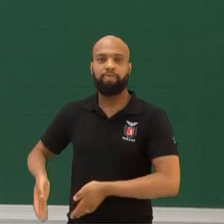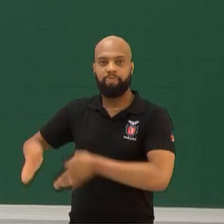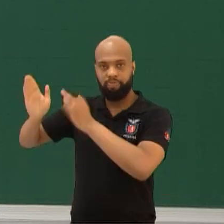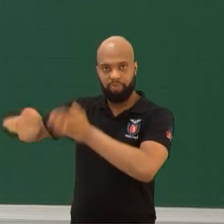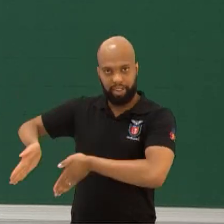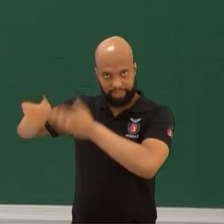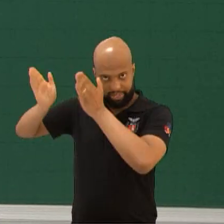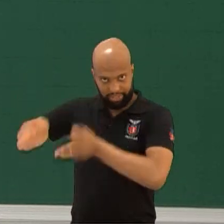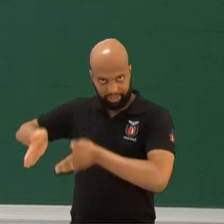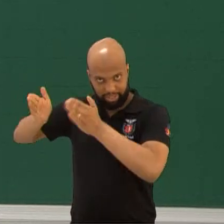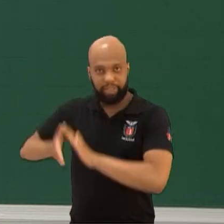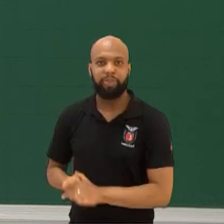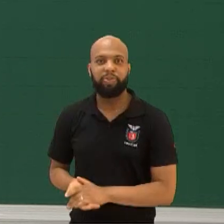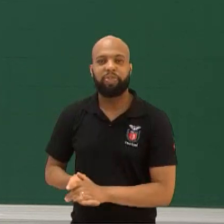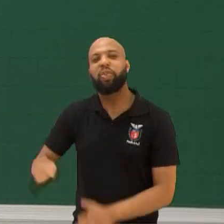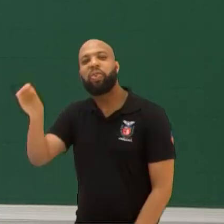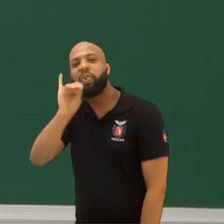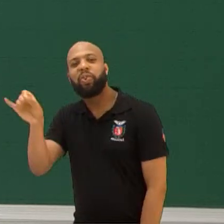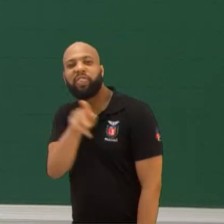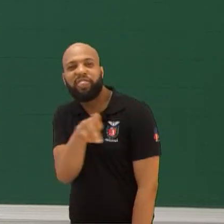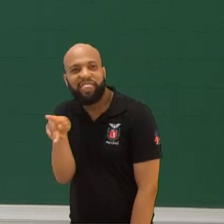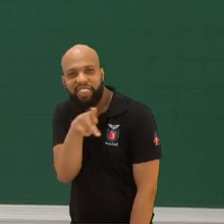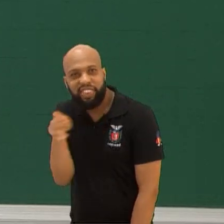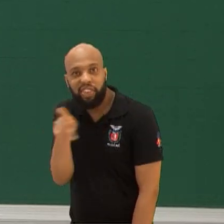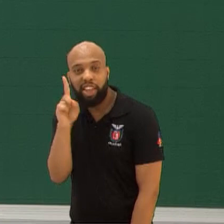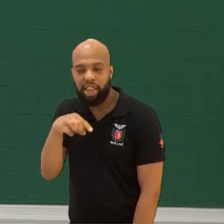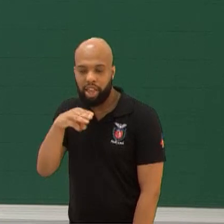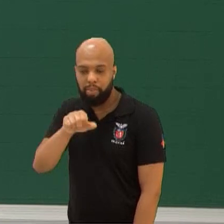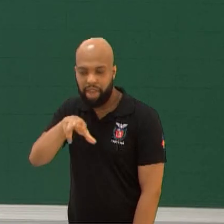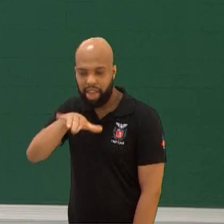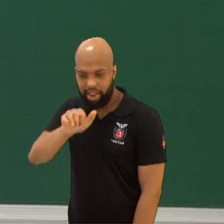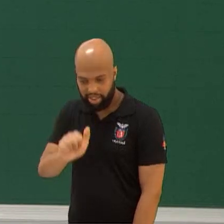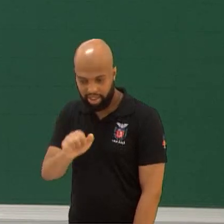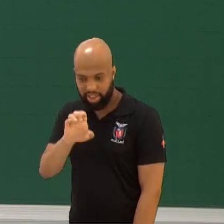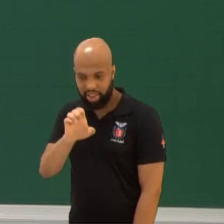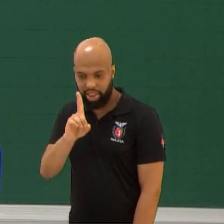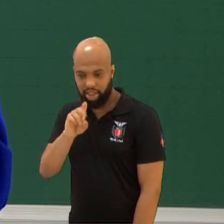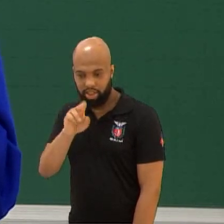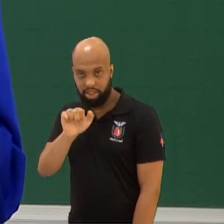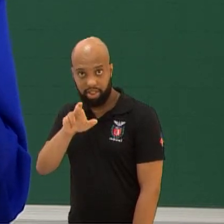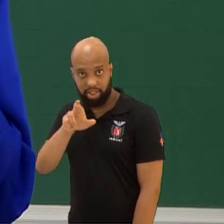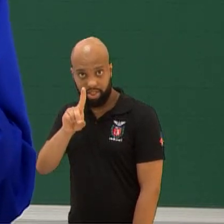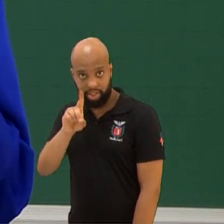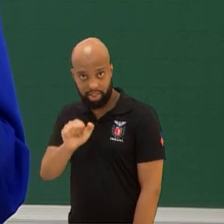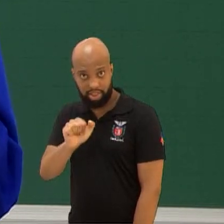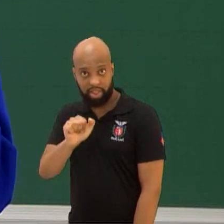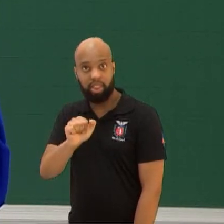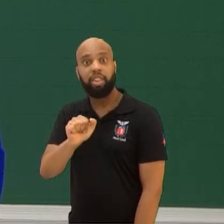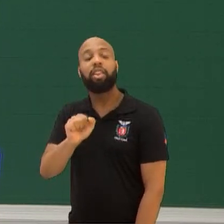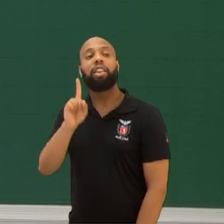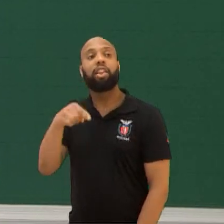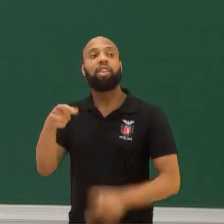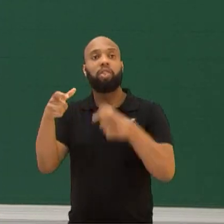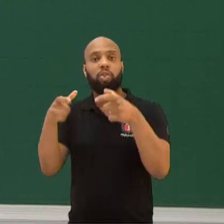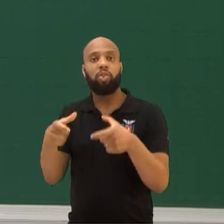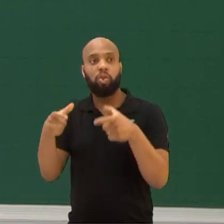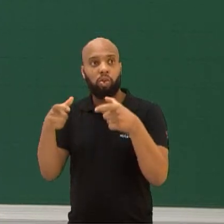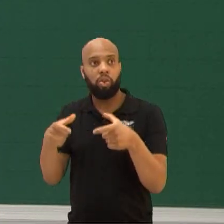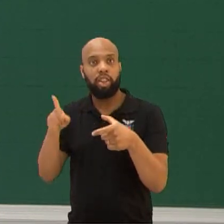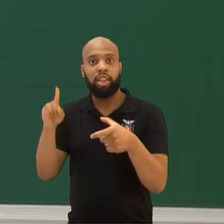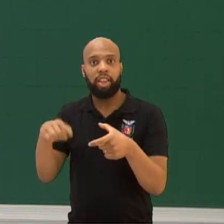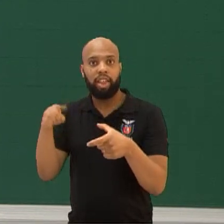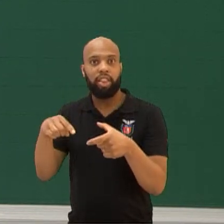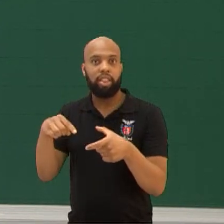Grande. Olá, professores. Maria Eduarda Bega, do Colégio Estadual de Campo Coronel Luiz José dos Santos,